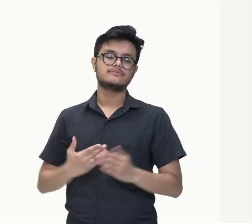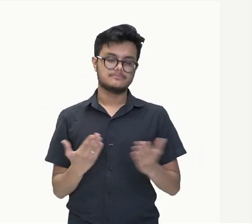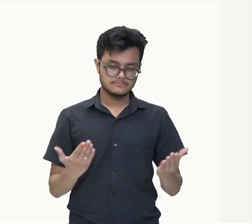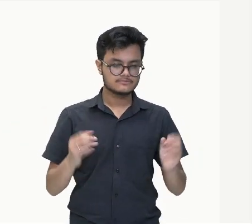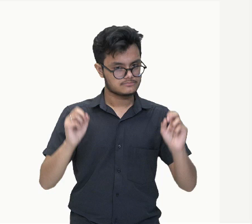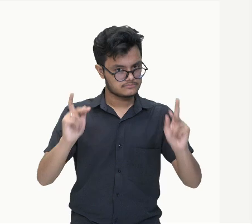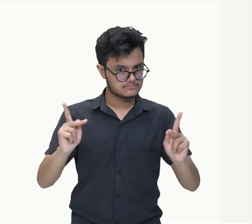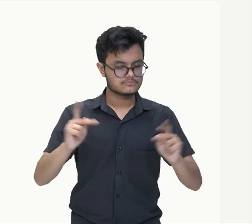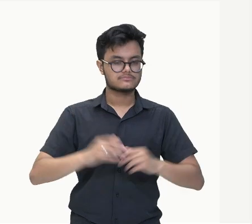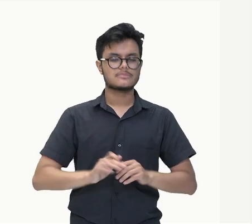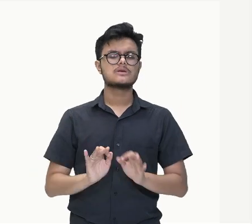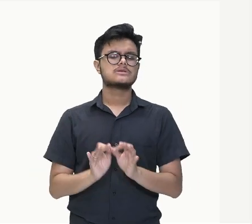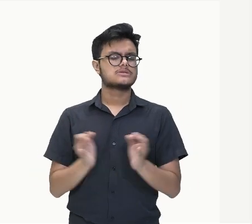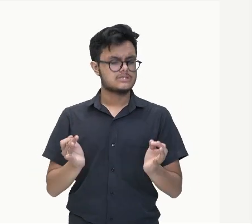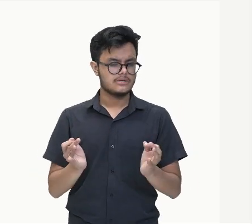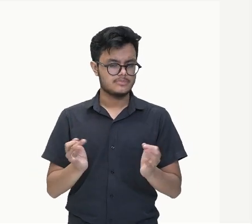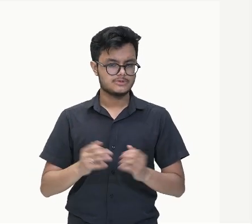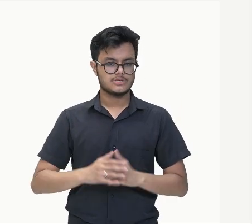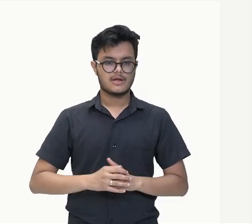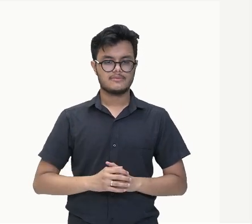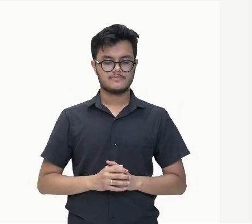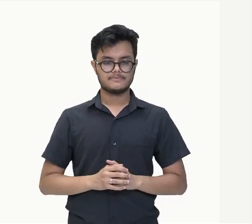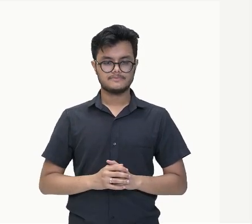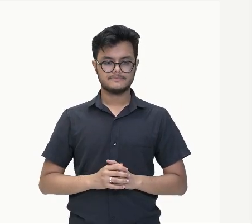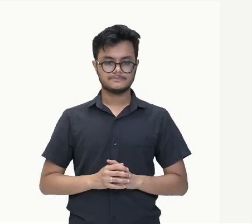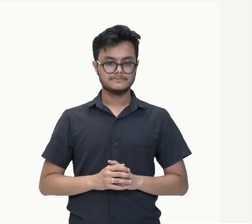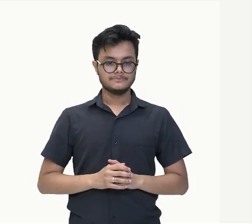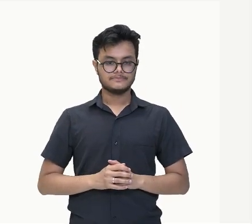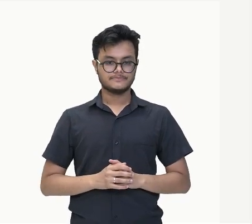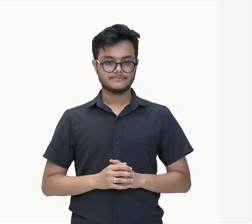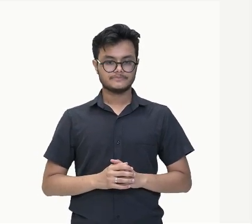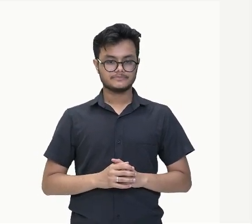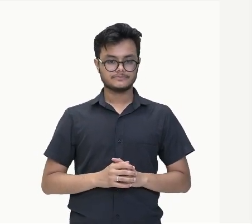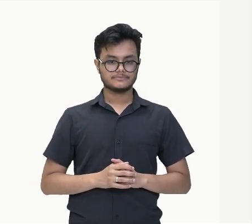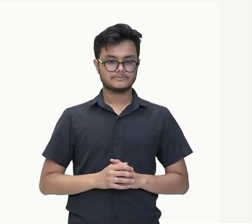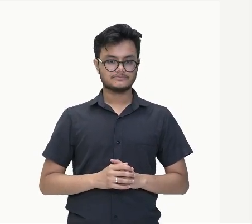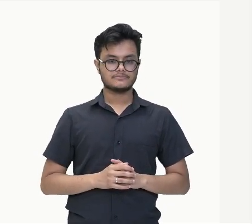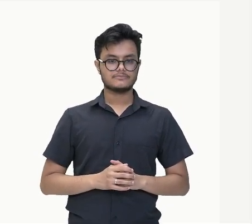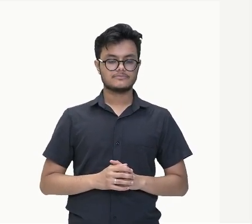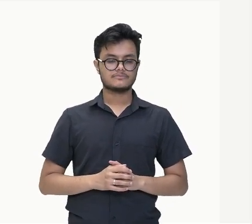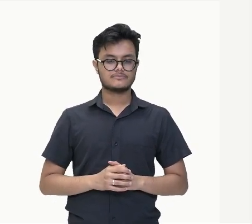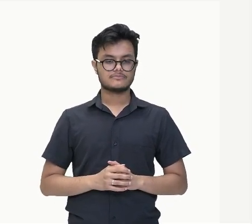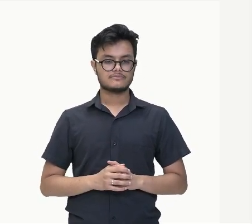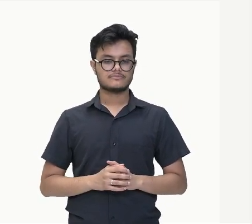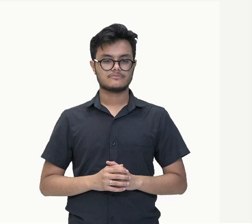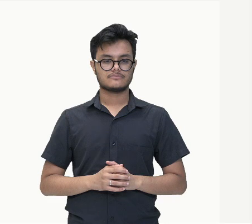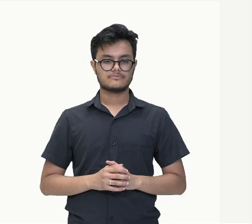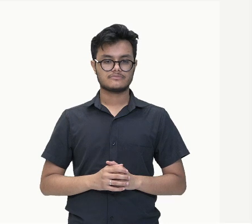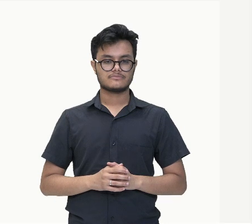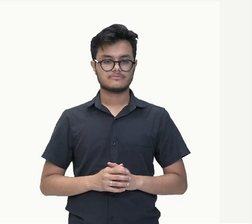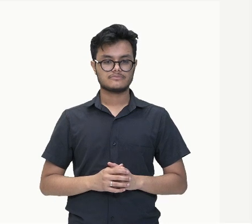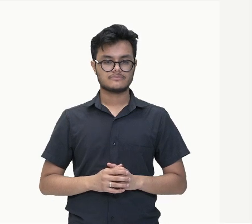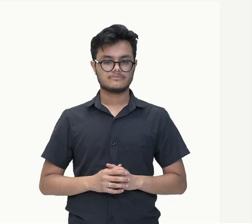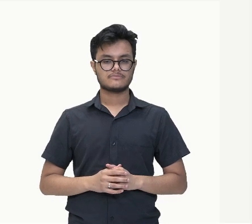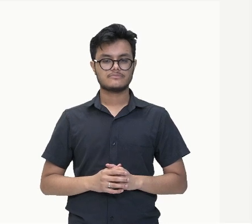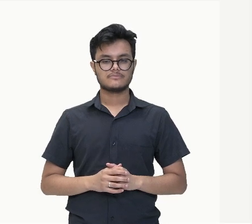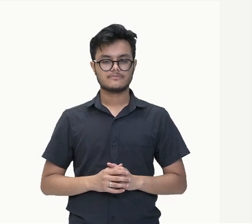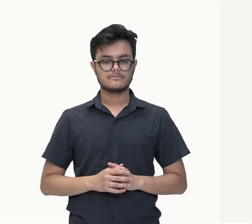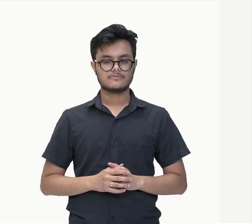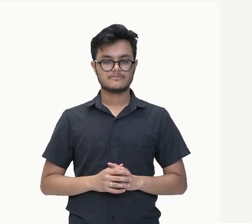resultado, ou melhor, quando a base é negativa e o expoente é par, o resultado dessa potência vai